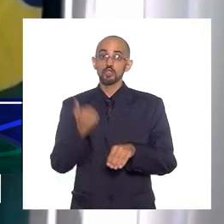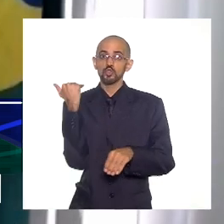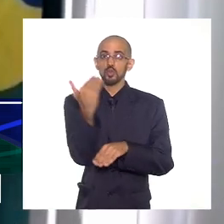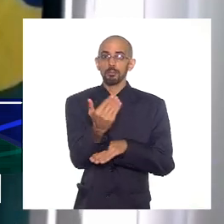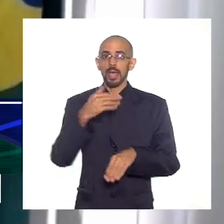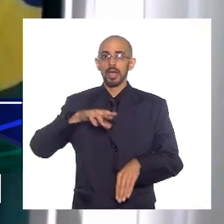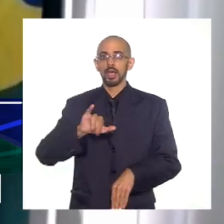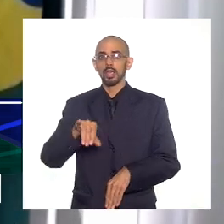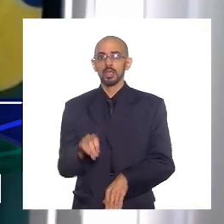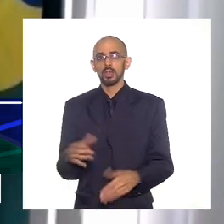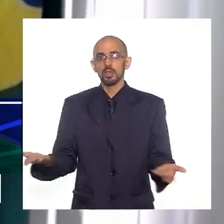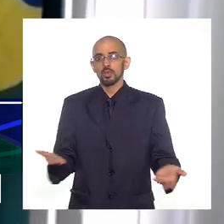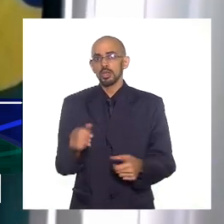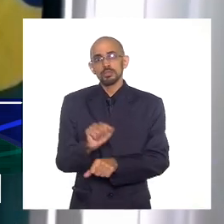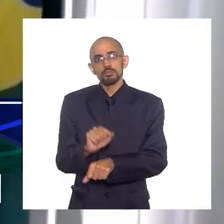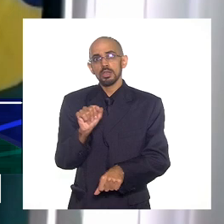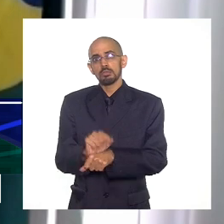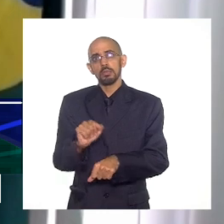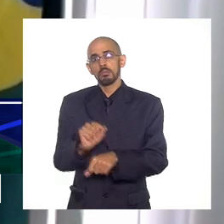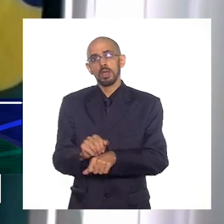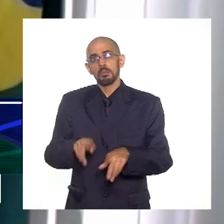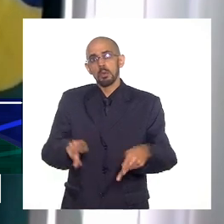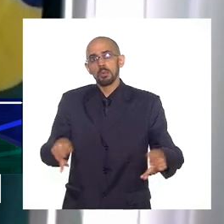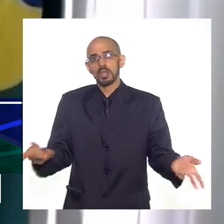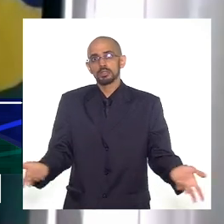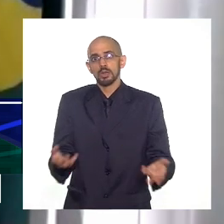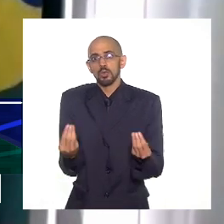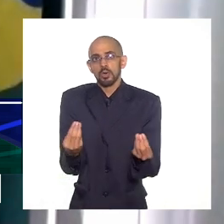acontece e passando sufoco. Era isso, André. Obrigado.